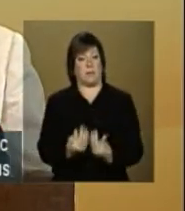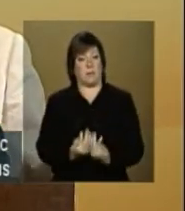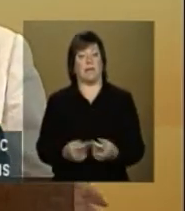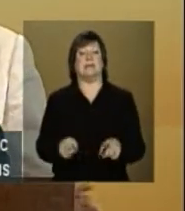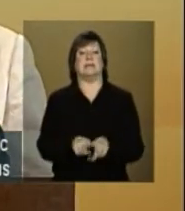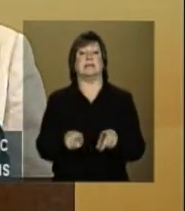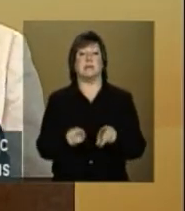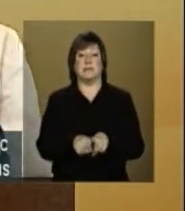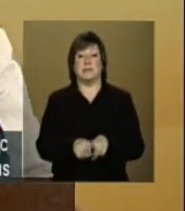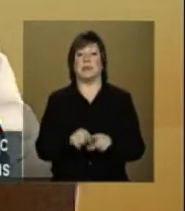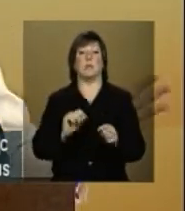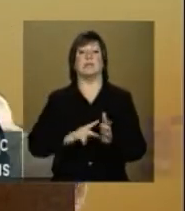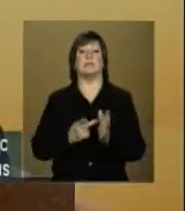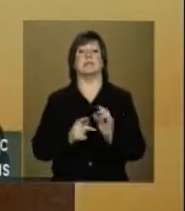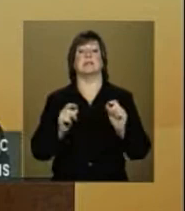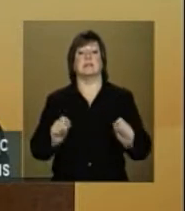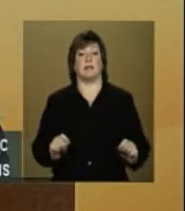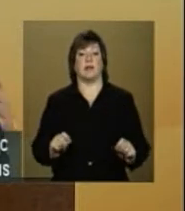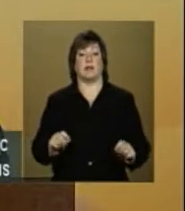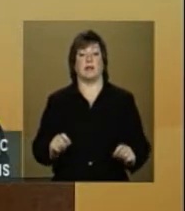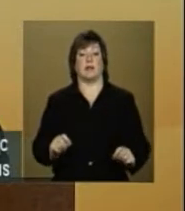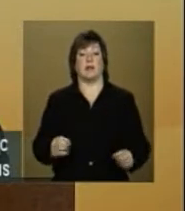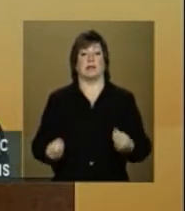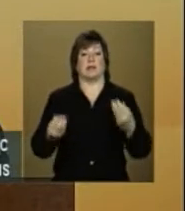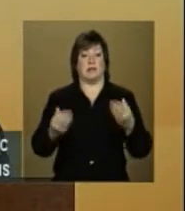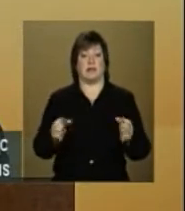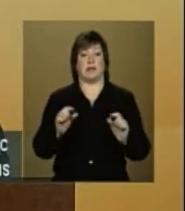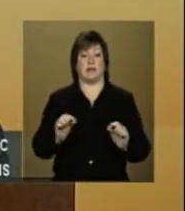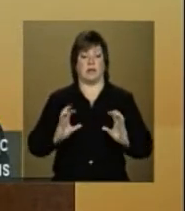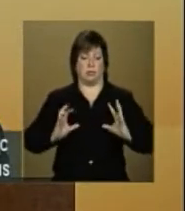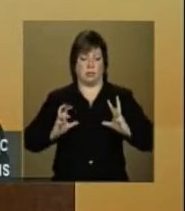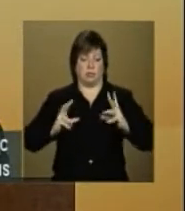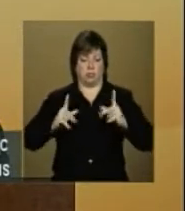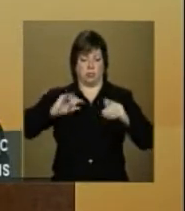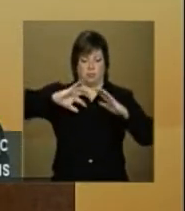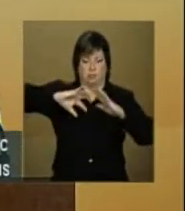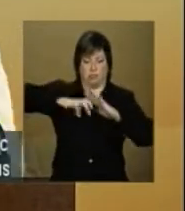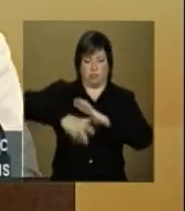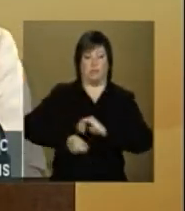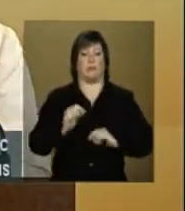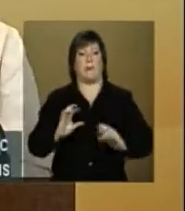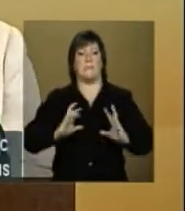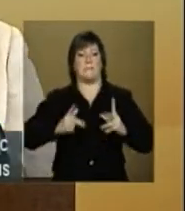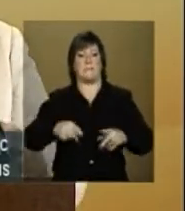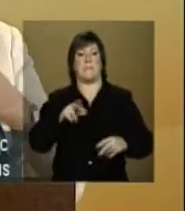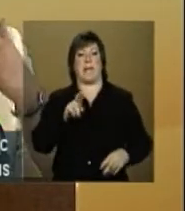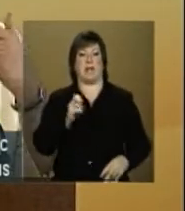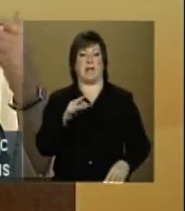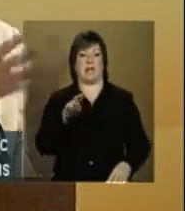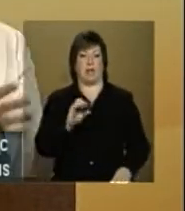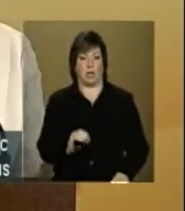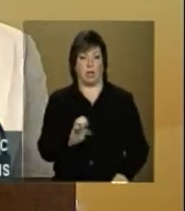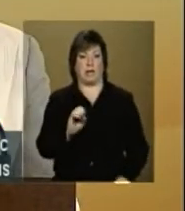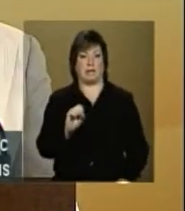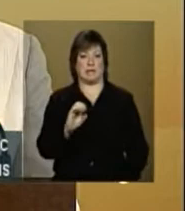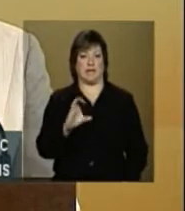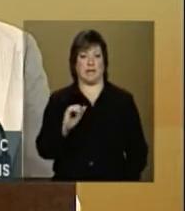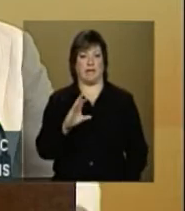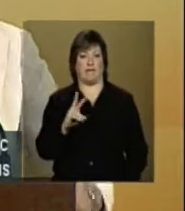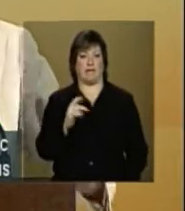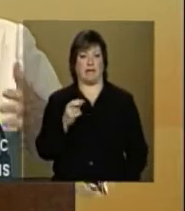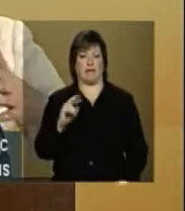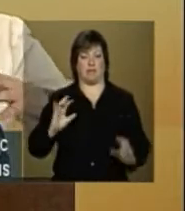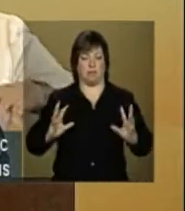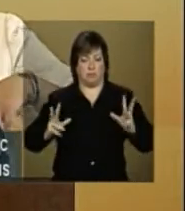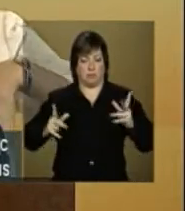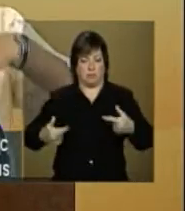também significa o fornecimento de retroescavadeiras, que significa uma melhoria na condição das estradas